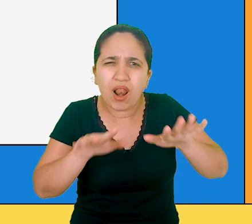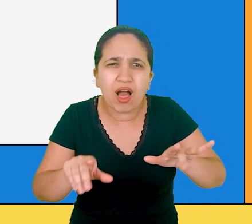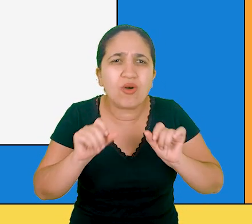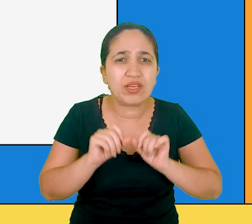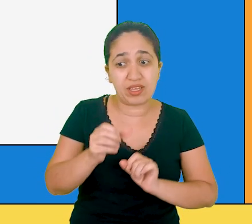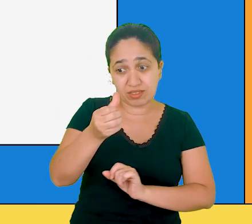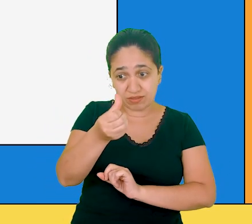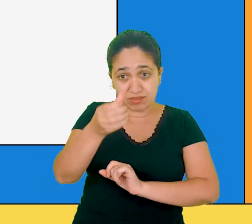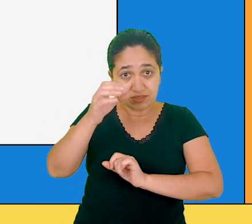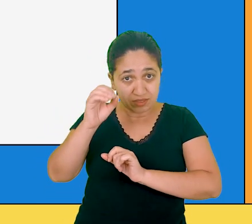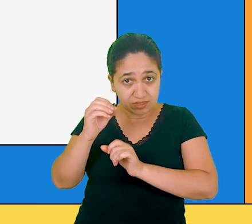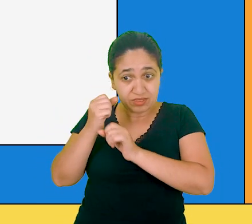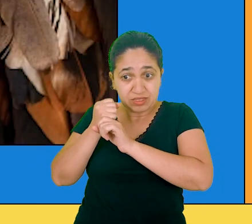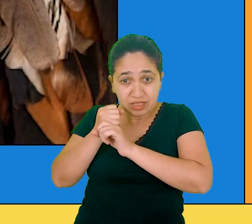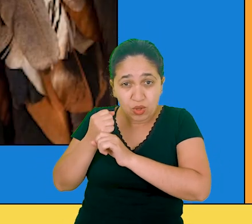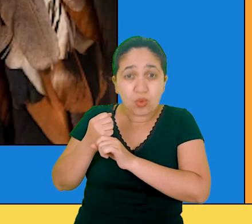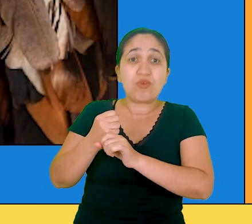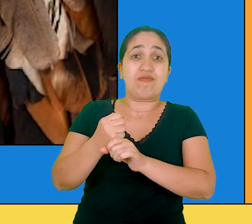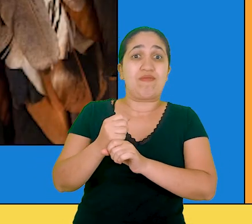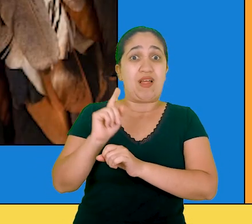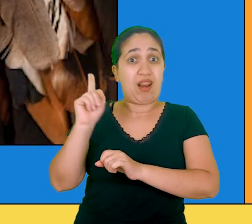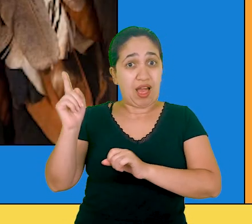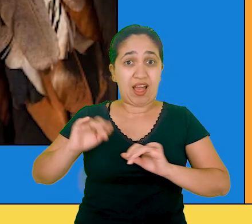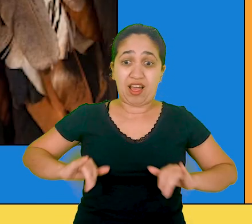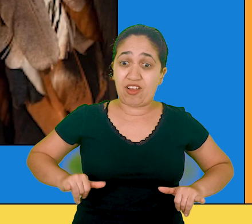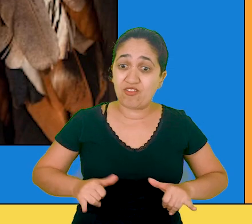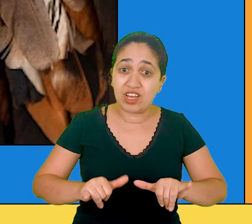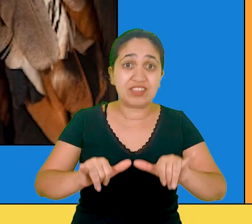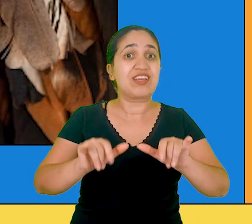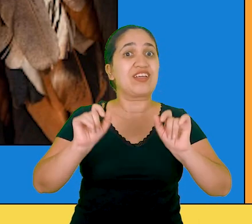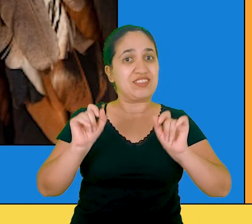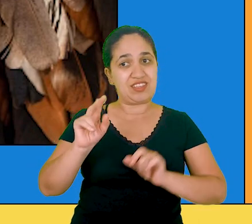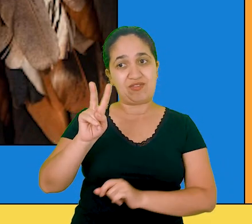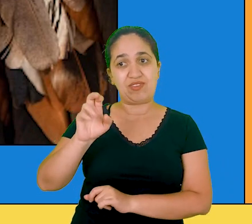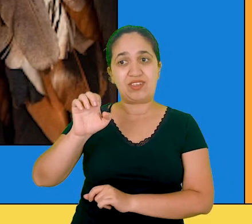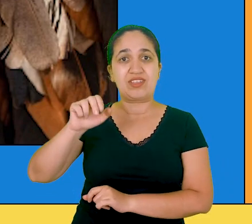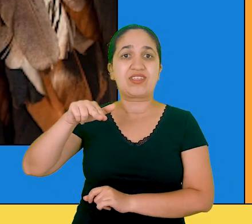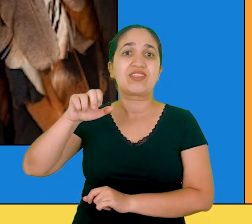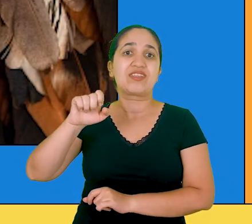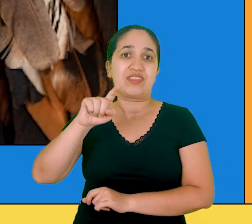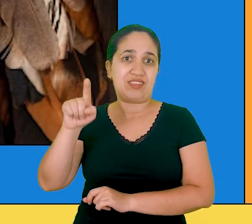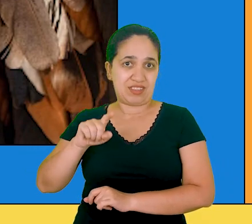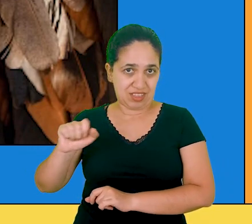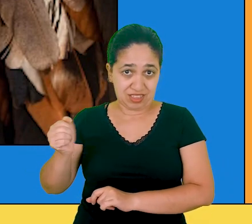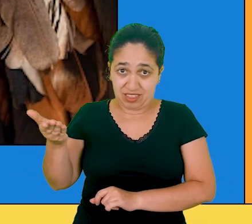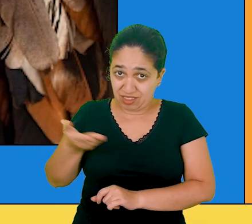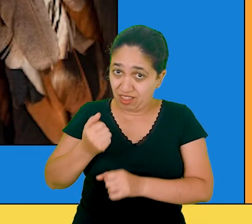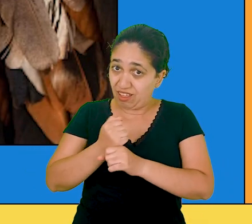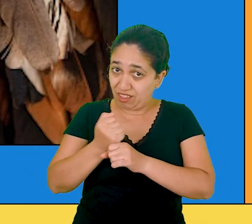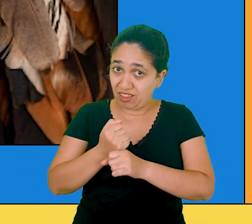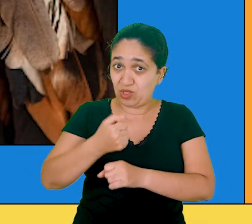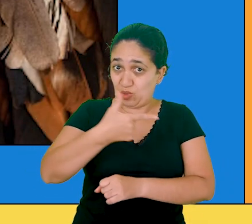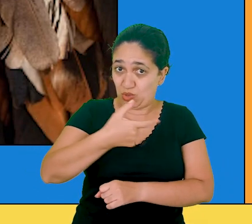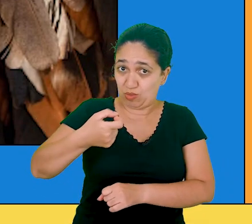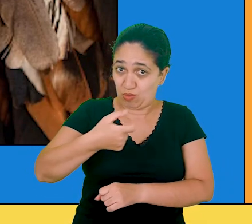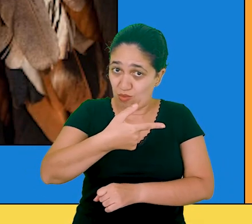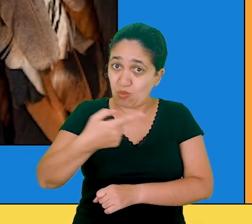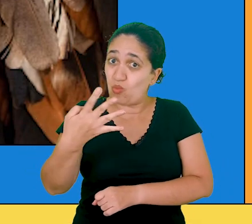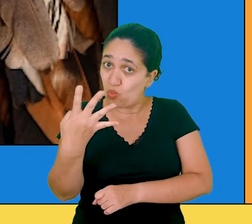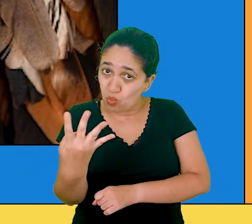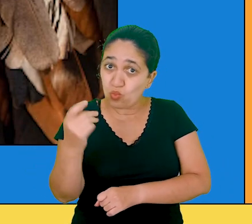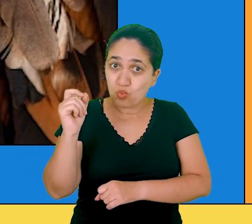marrons. Na 60ª Bienal de Veneza, desse ano aqui, que esse vídeo está sendo gravado em 2024. Com